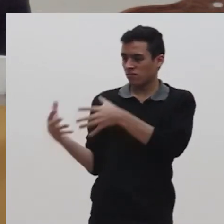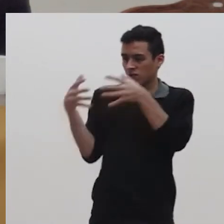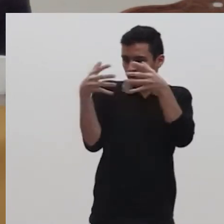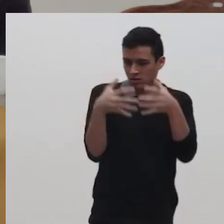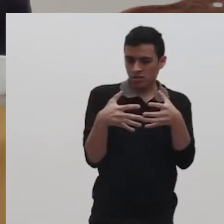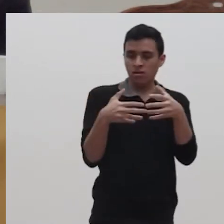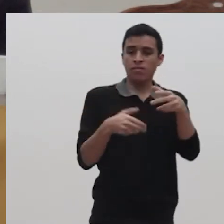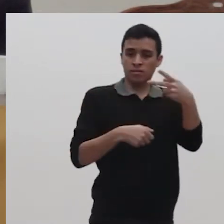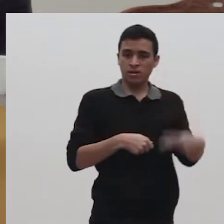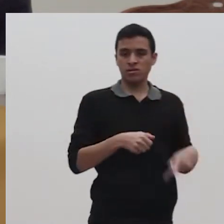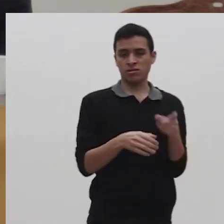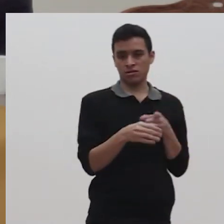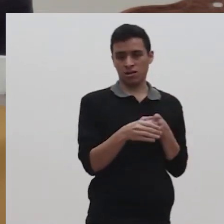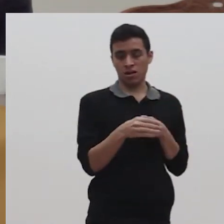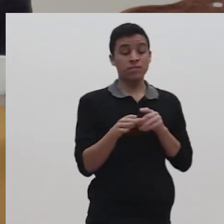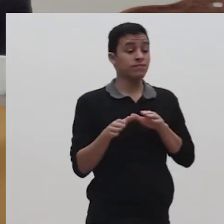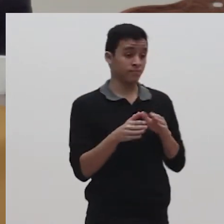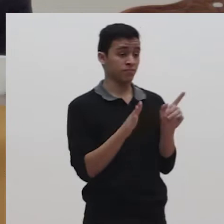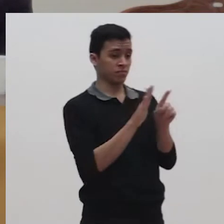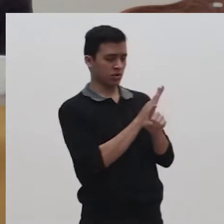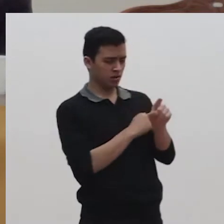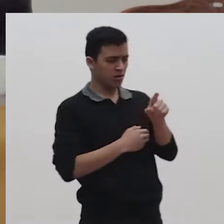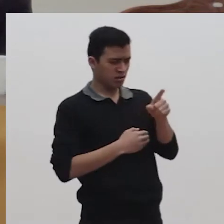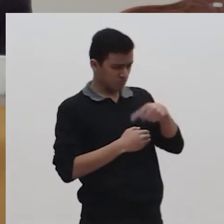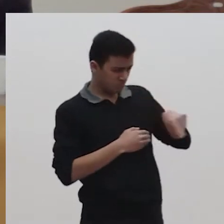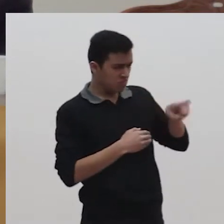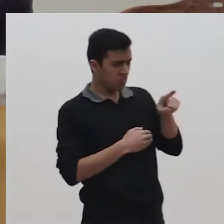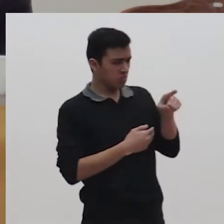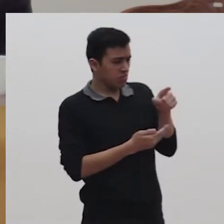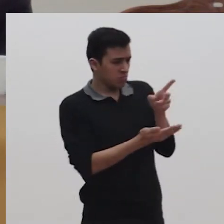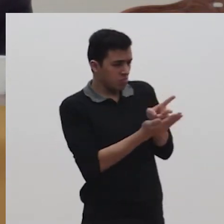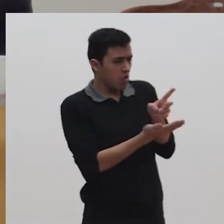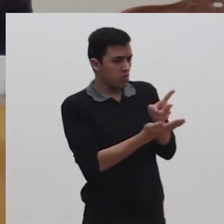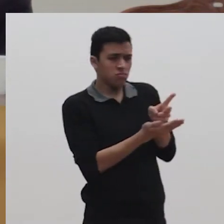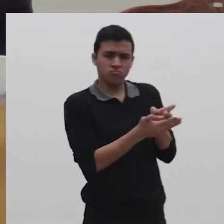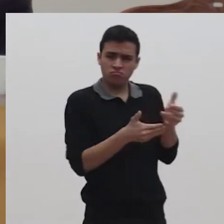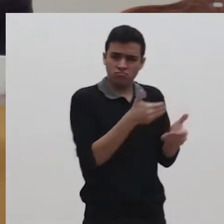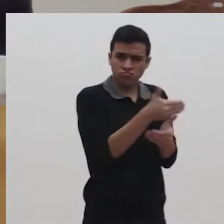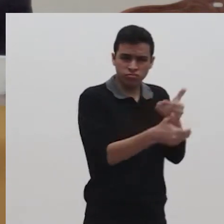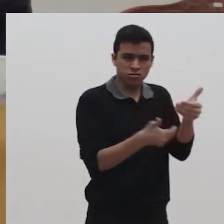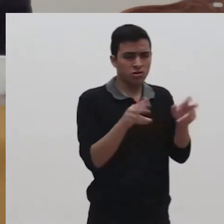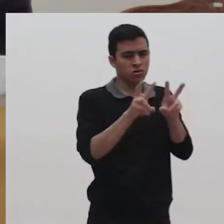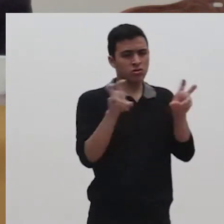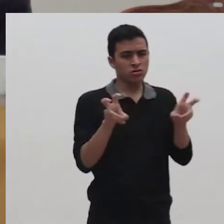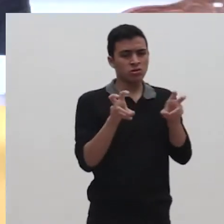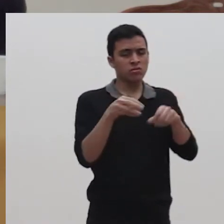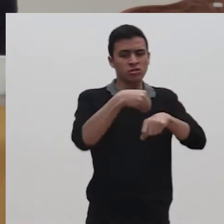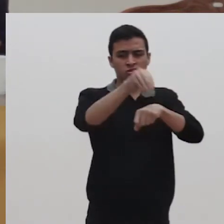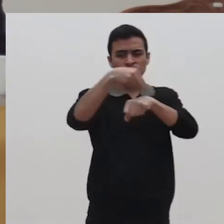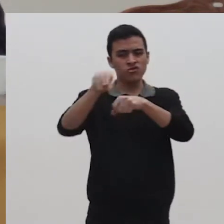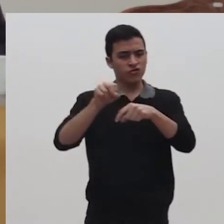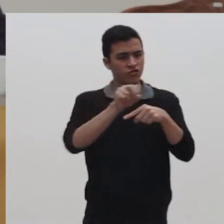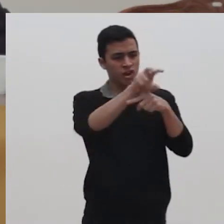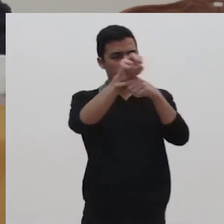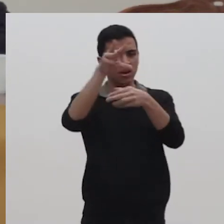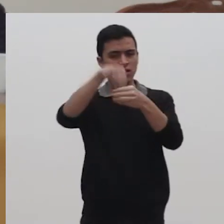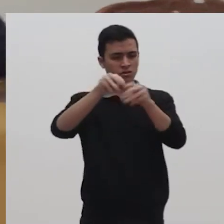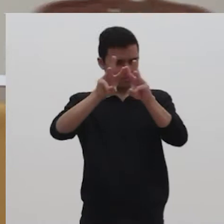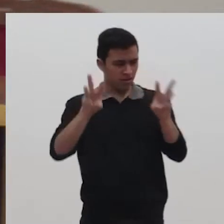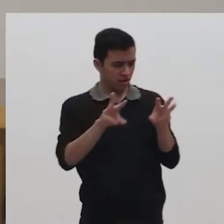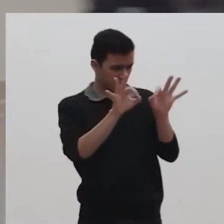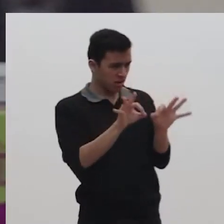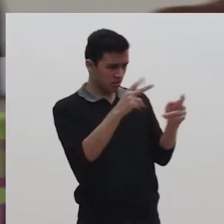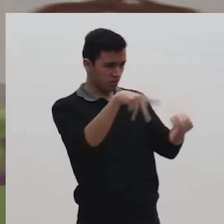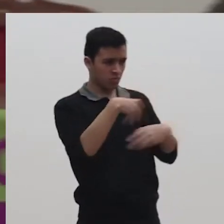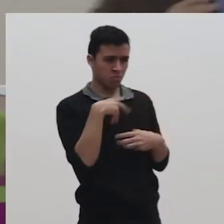para a Jandaia. Então, eu gostaria de lhe perguntar se é assim que o senhor pretende tratar a questão da distribuição de vagas na universidade.